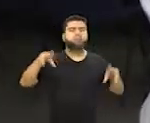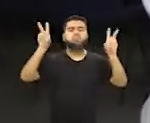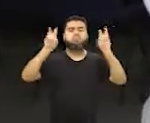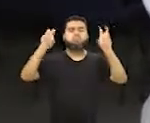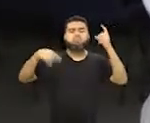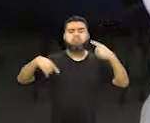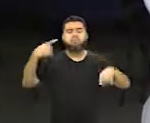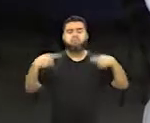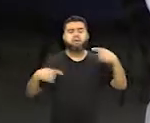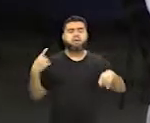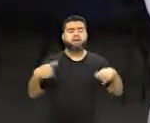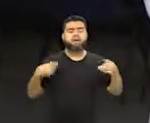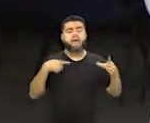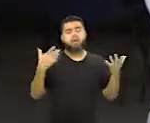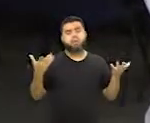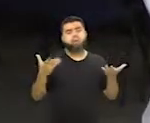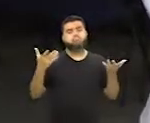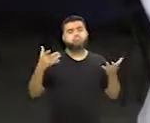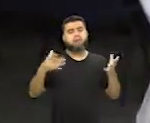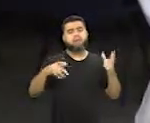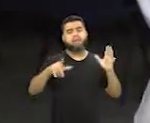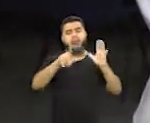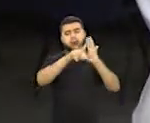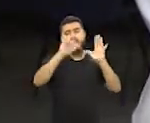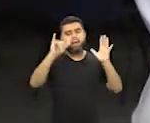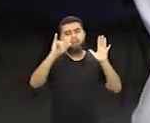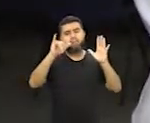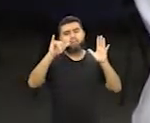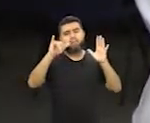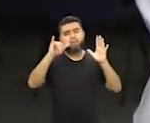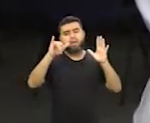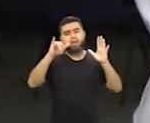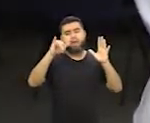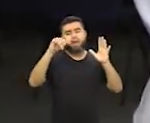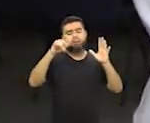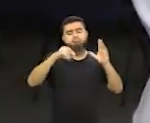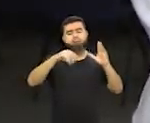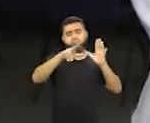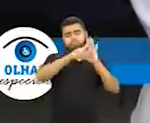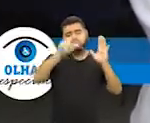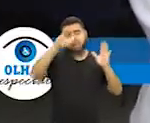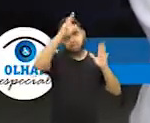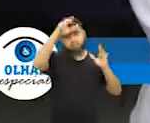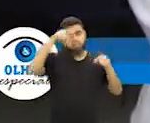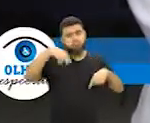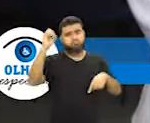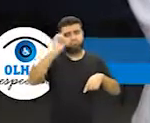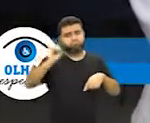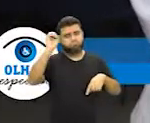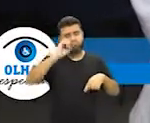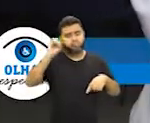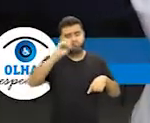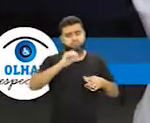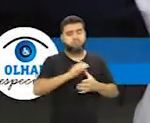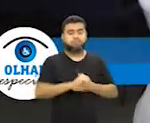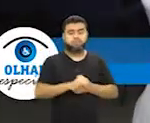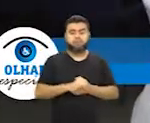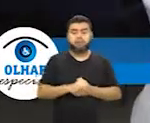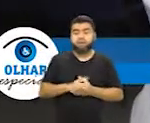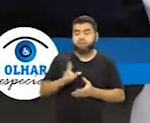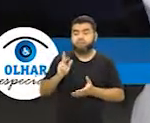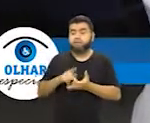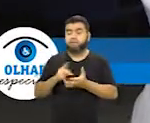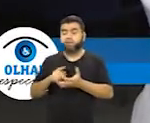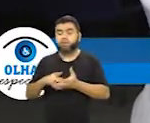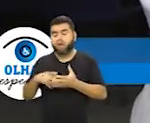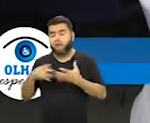discutiu, inclusive, a nossa lei aí que temos do Plano Viver Sem Limites Osasco. Sim, é verdade. Eu,